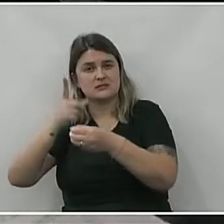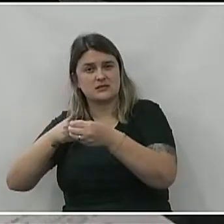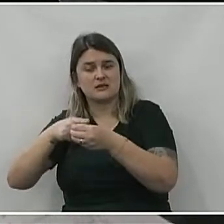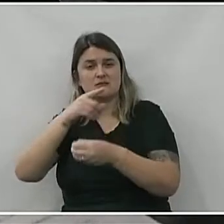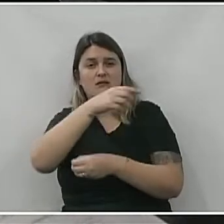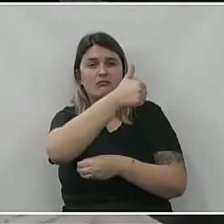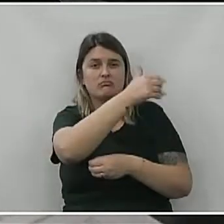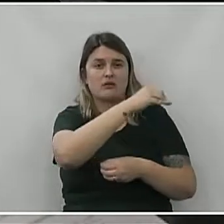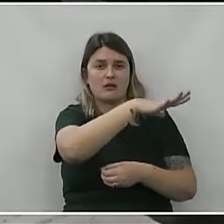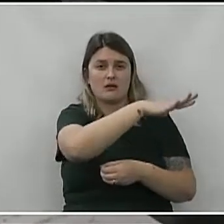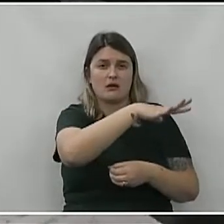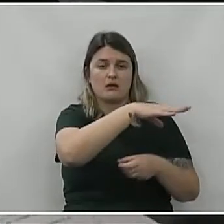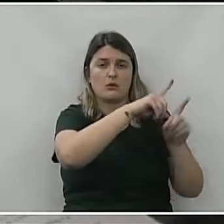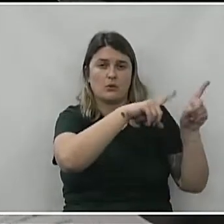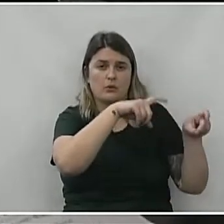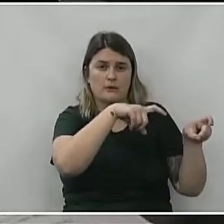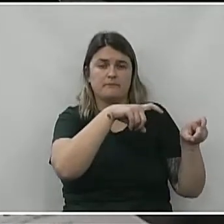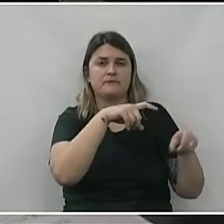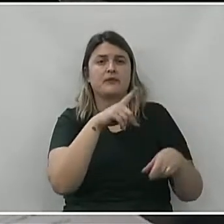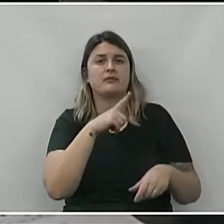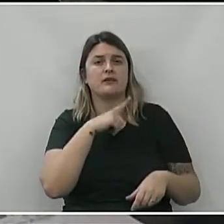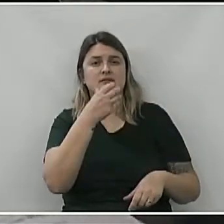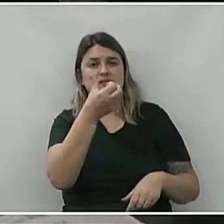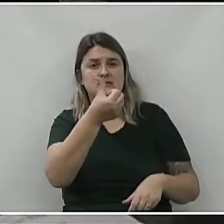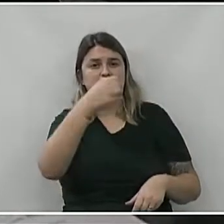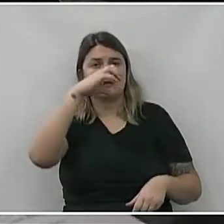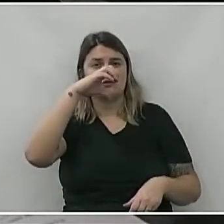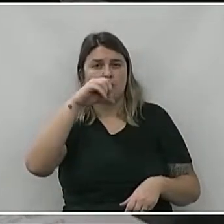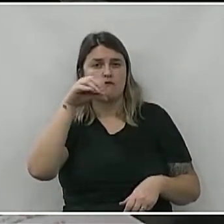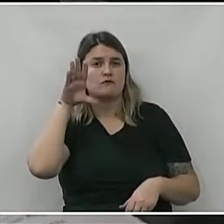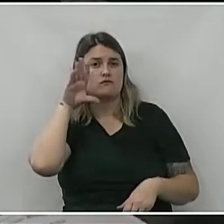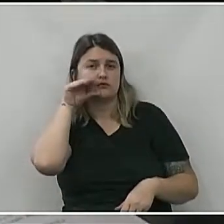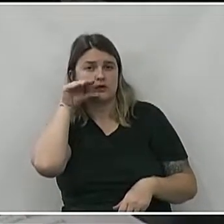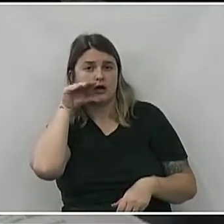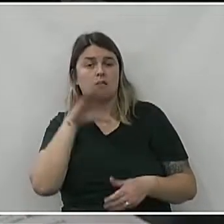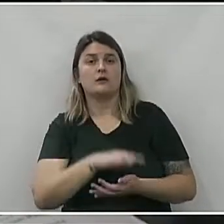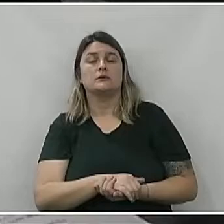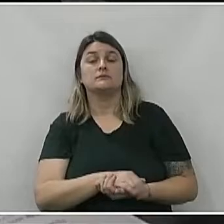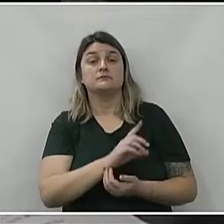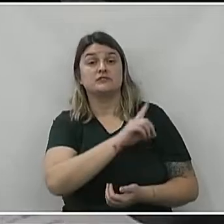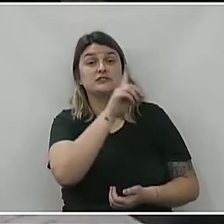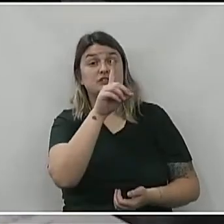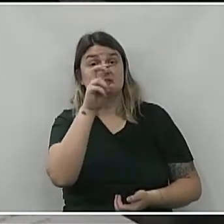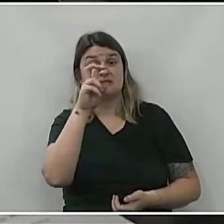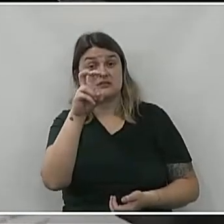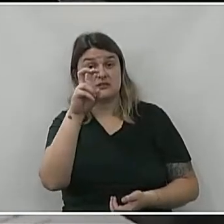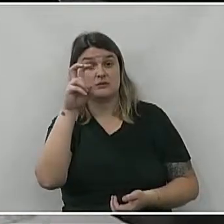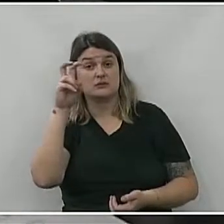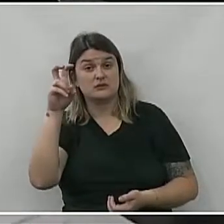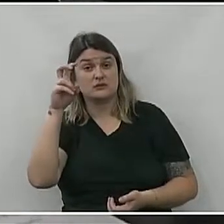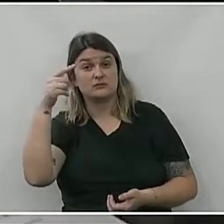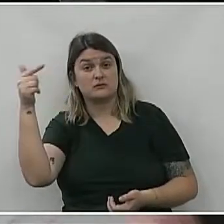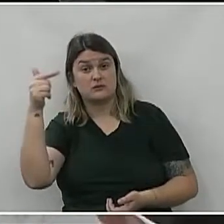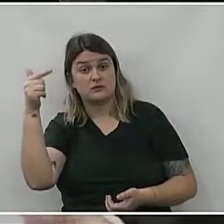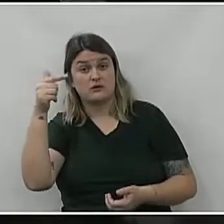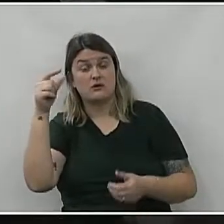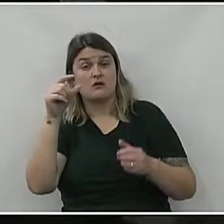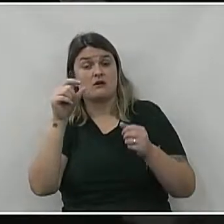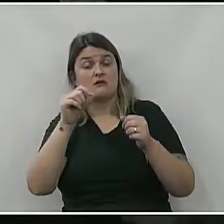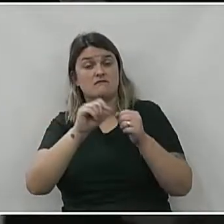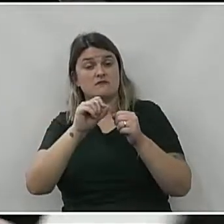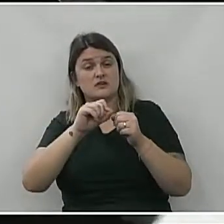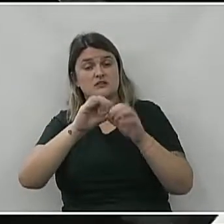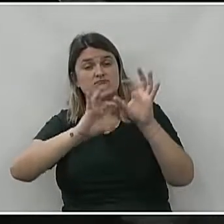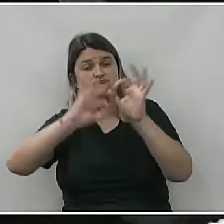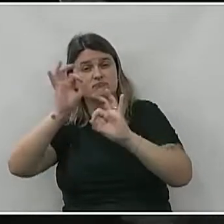rurais, possuindo um quadro funcional de 69 colaboradores. E no dia 5/5/2022, foram reajustadas as